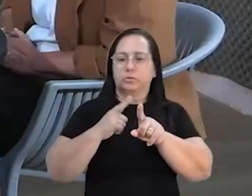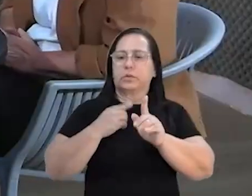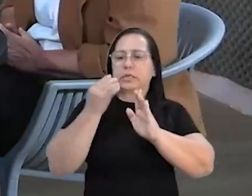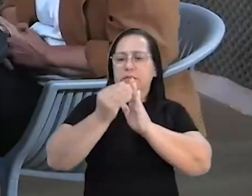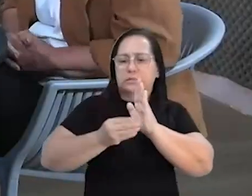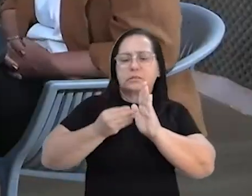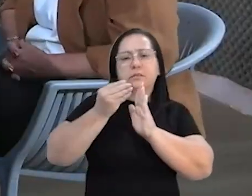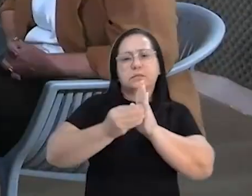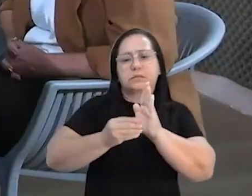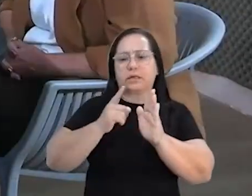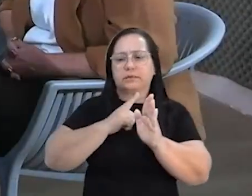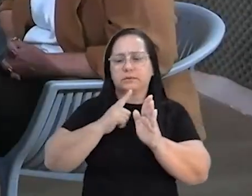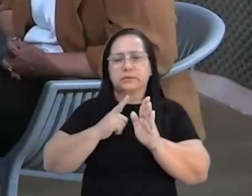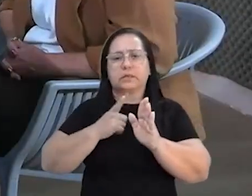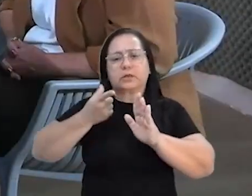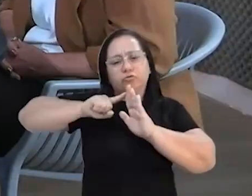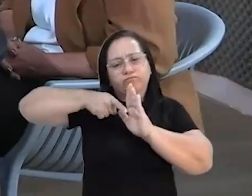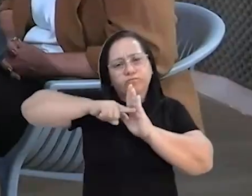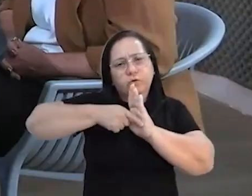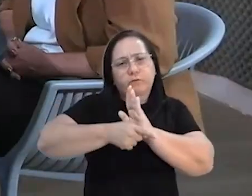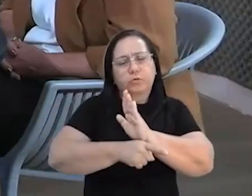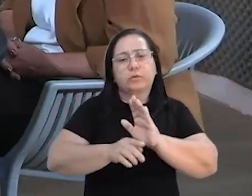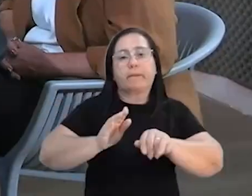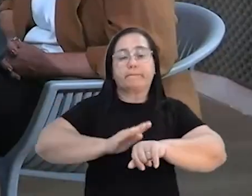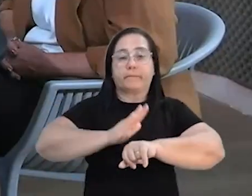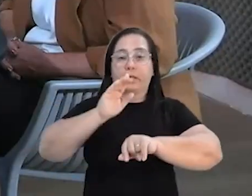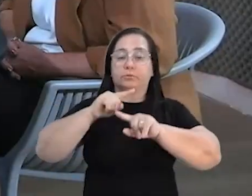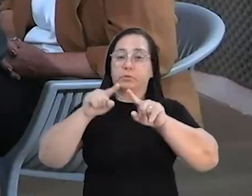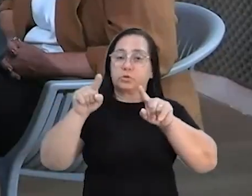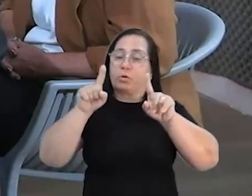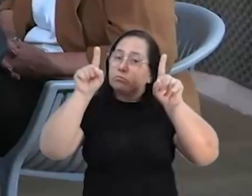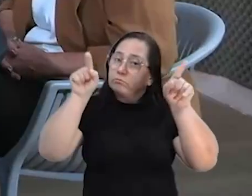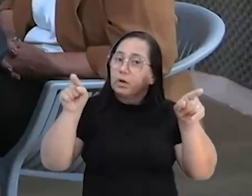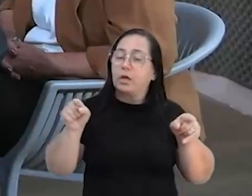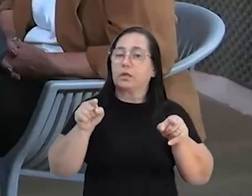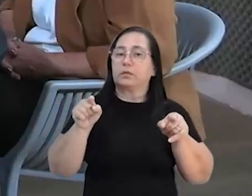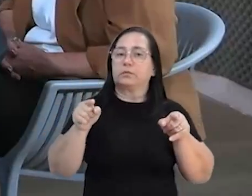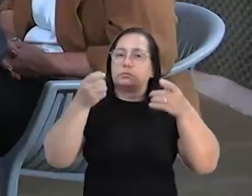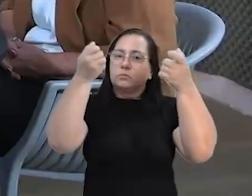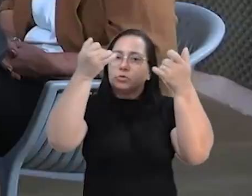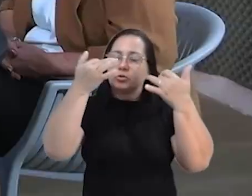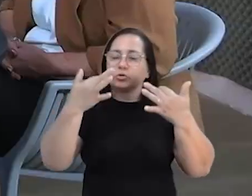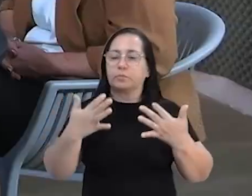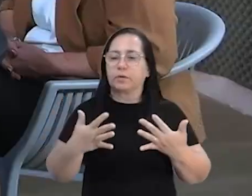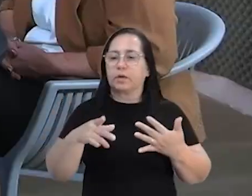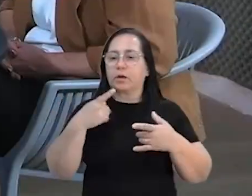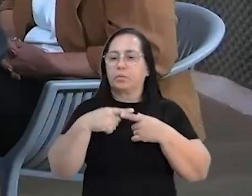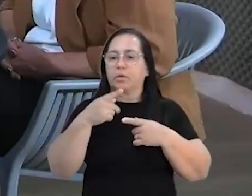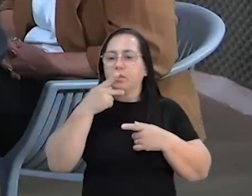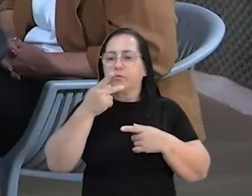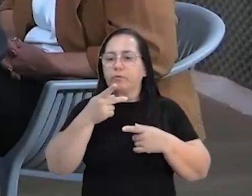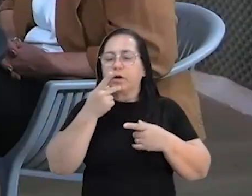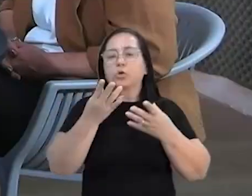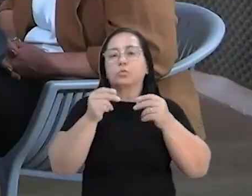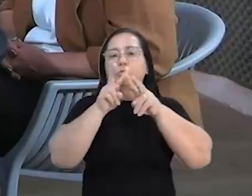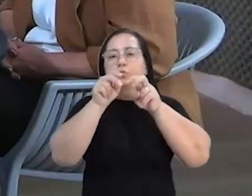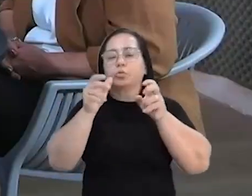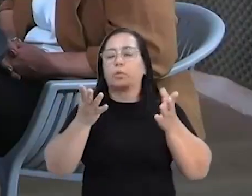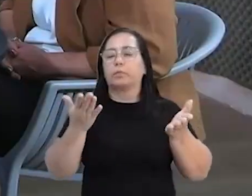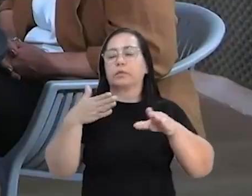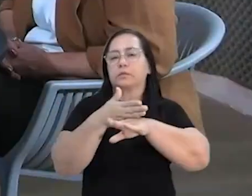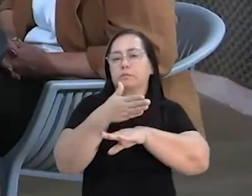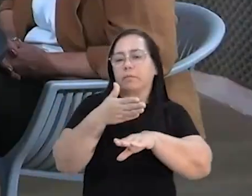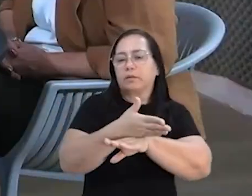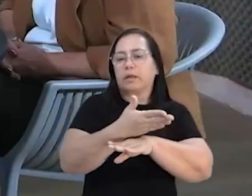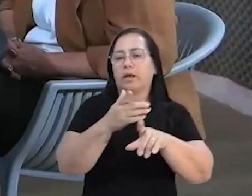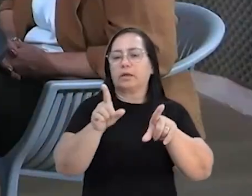né? Onde a gente mergulha bastante nisso. Agora, só para a gente fazer um parêntese, para vocês entenderem, já que a gente está falando tanto dessa história da acessibilidade, que o William Morris